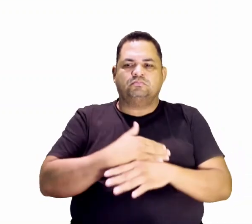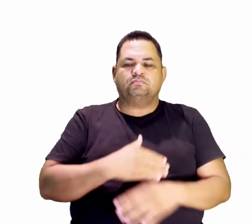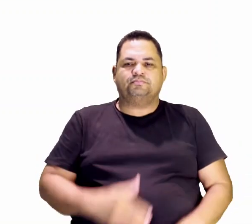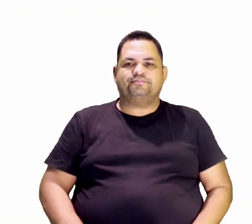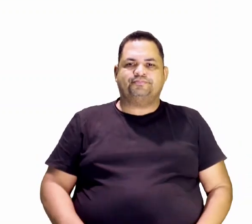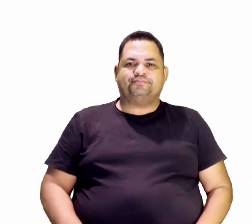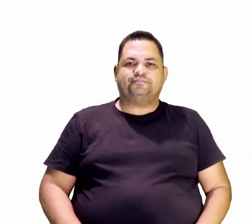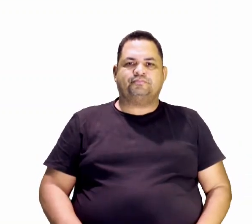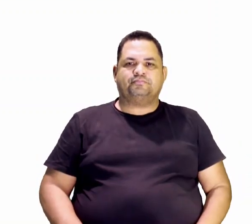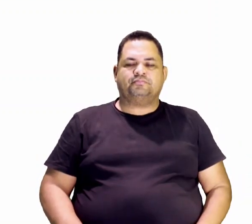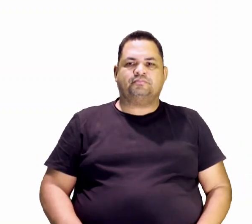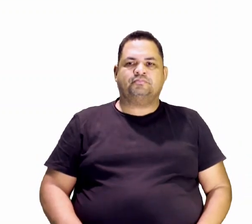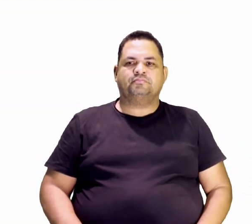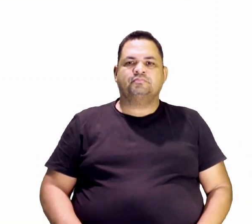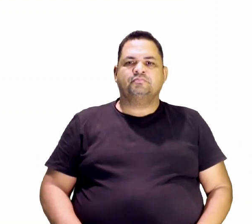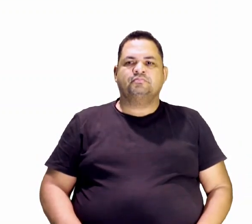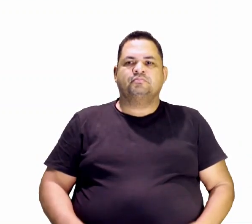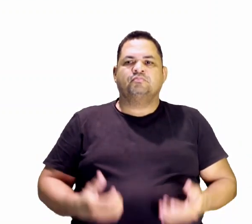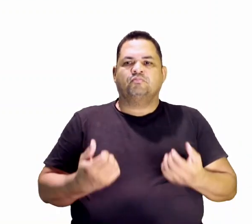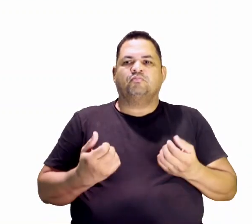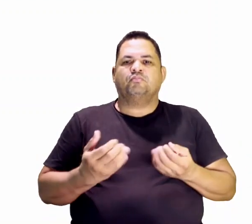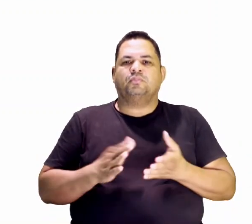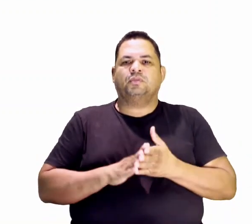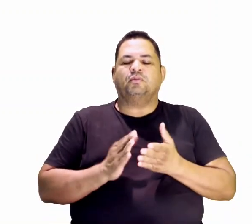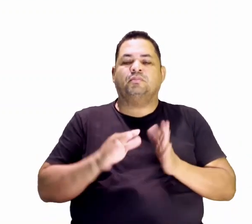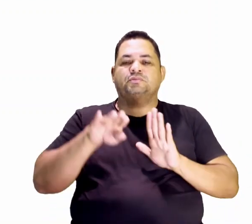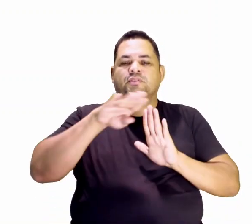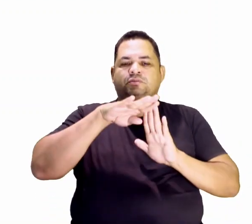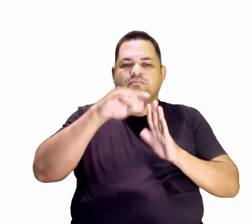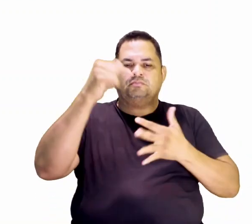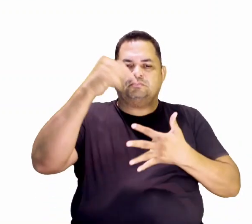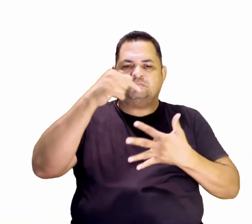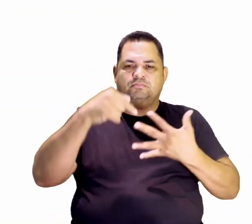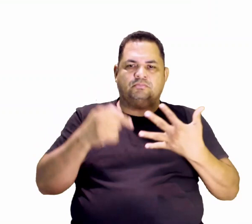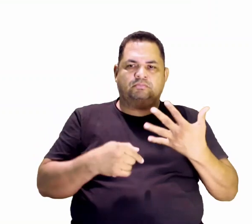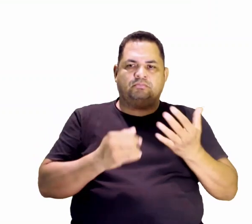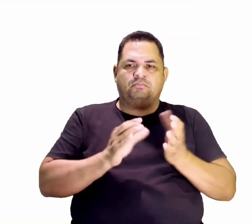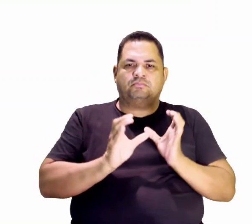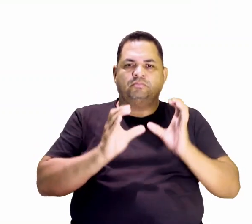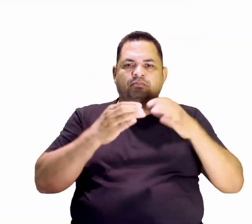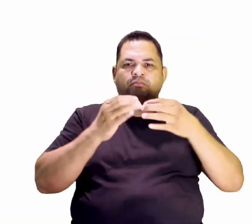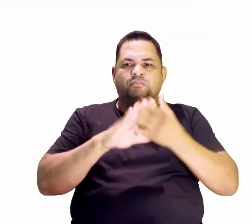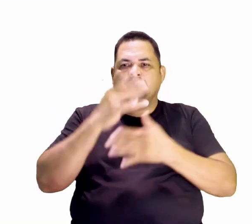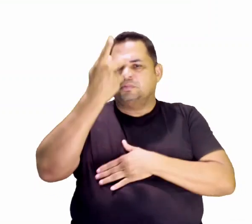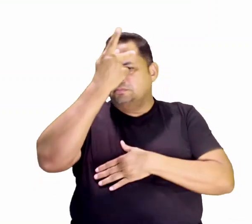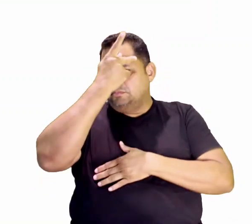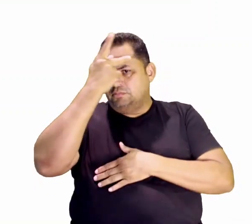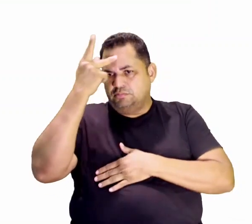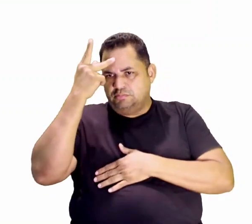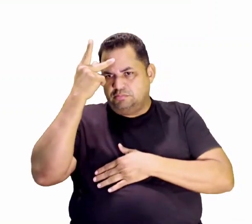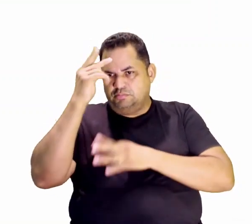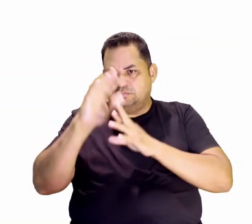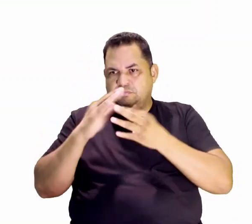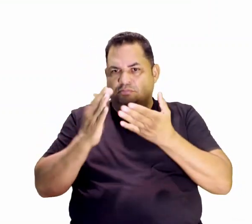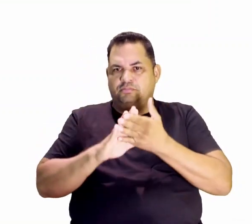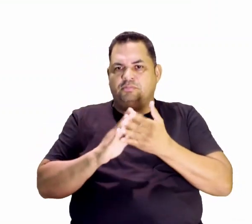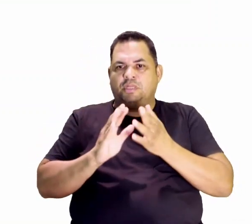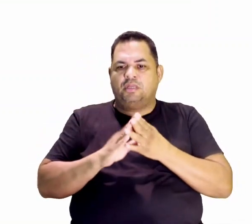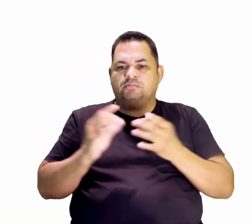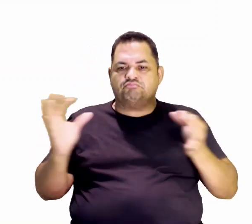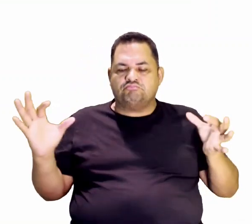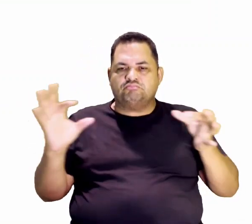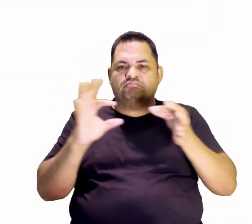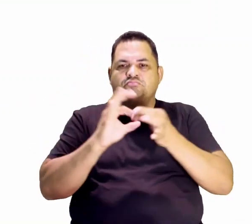essas tribos urbanas, elas podem ser classificadas, né, como grupo de pessoas que se unem com base